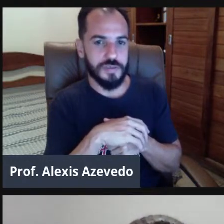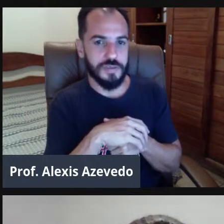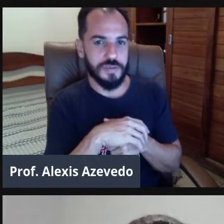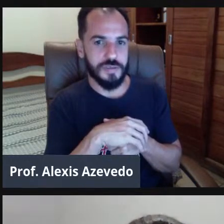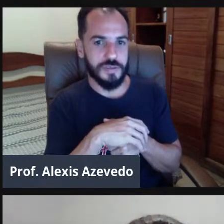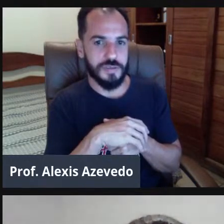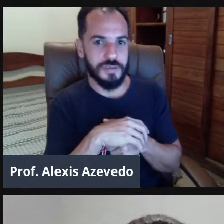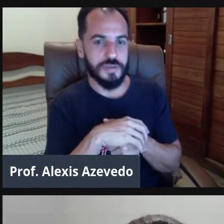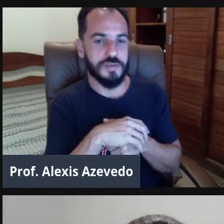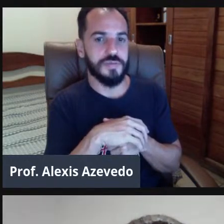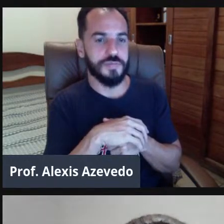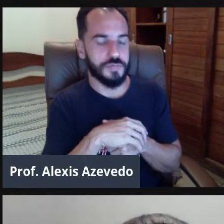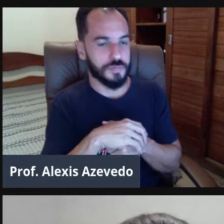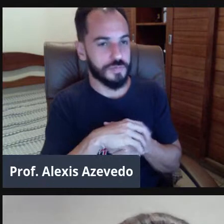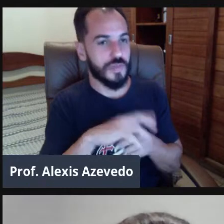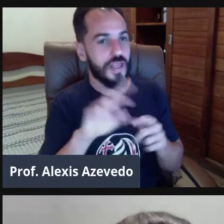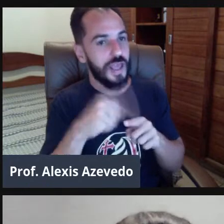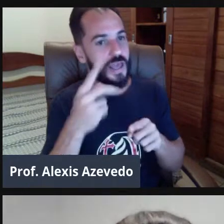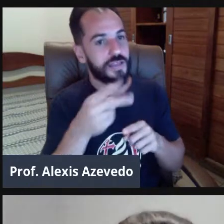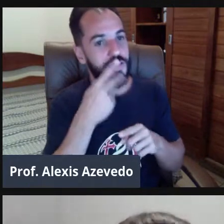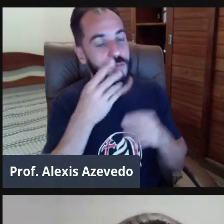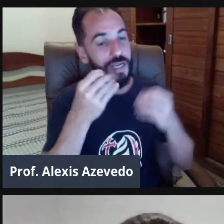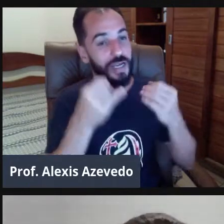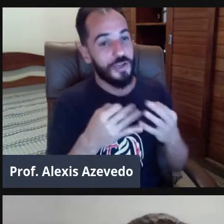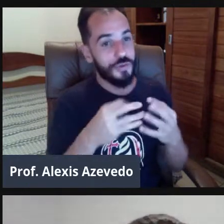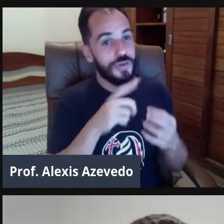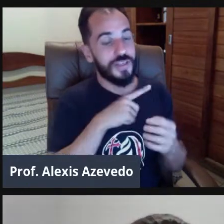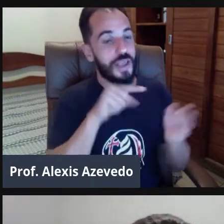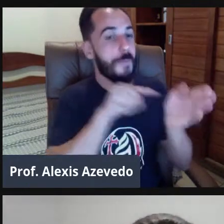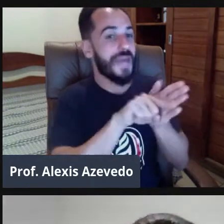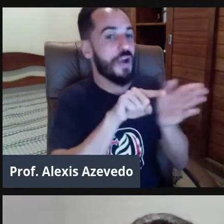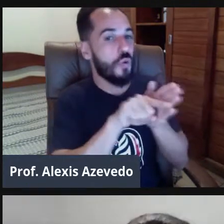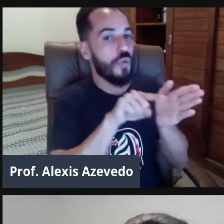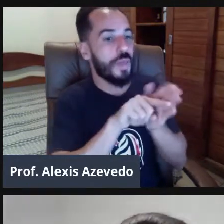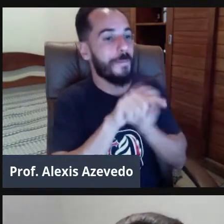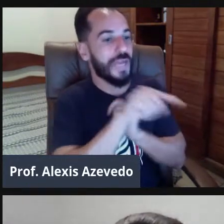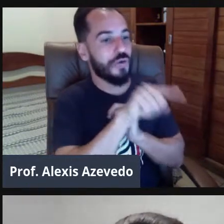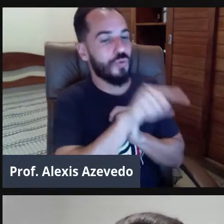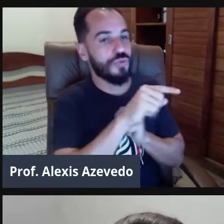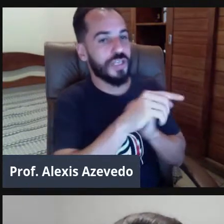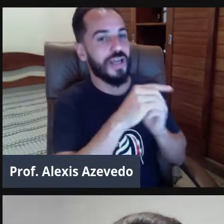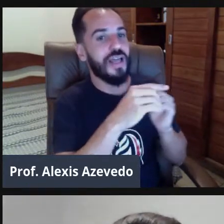de uma habilitação em história da arte, outros